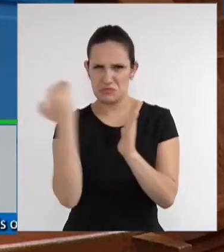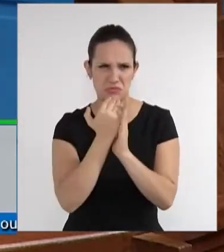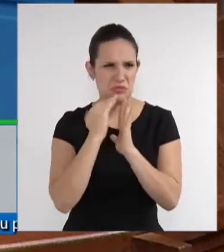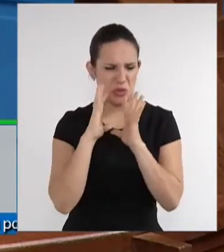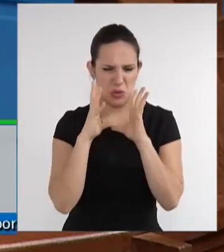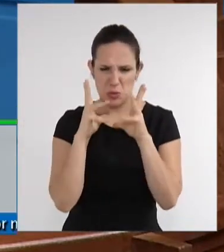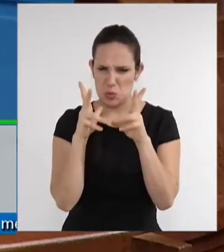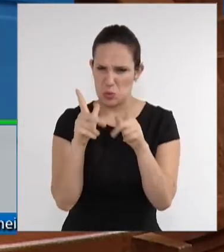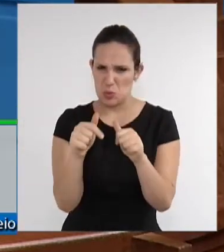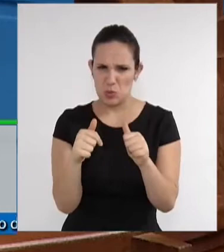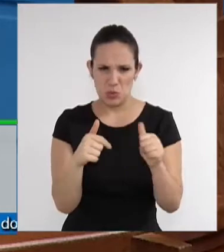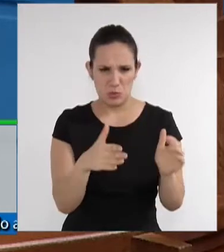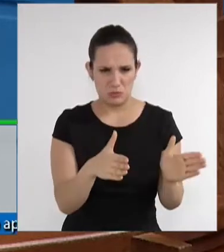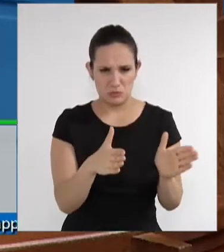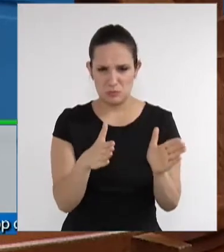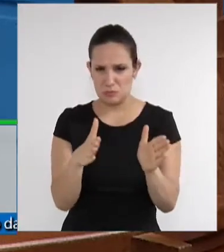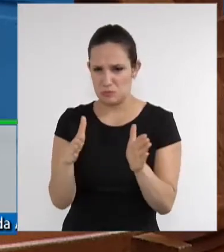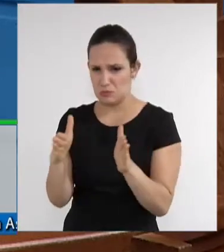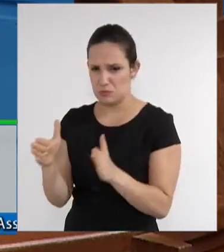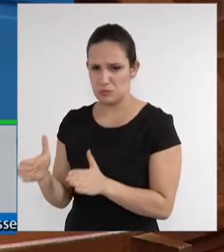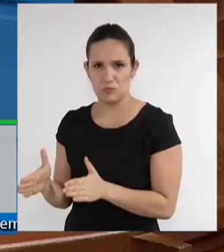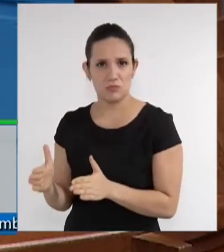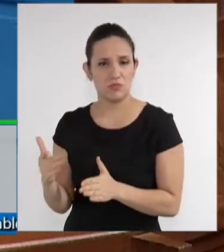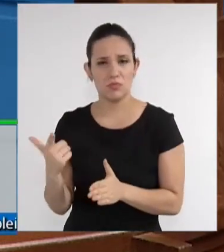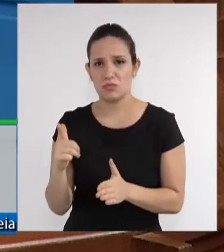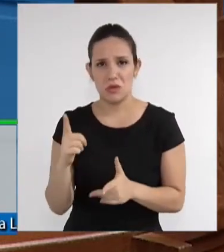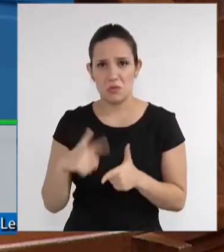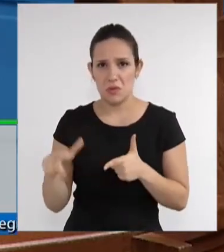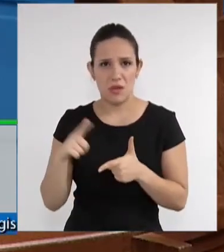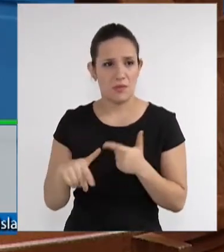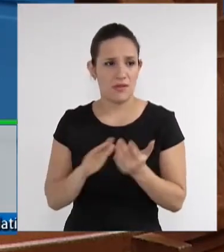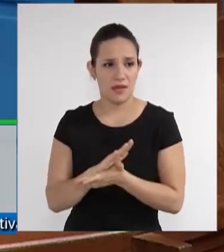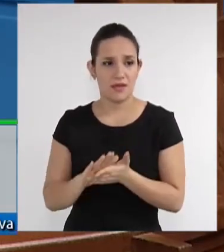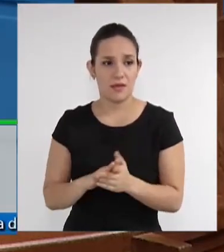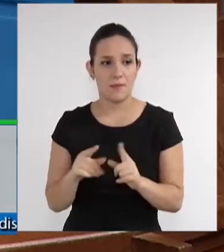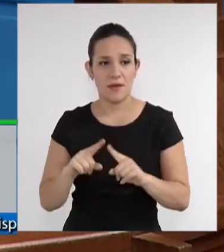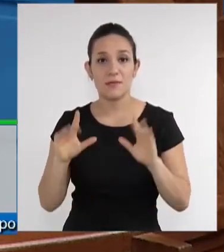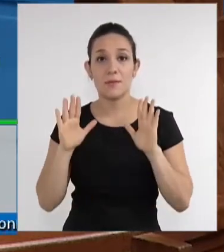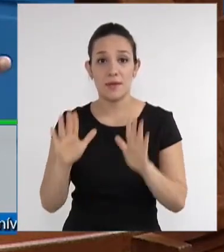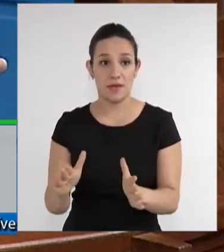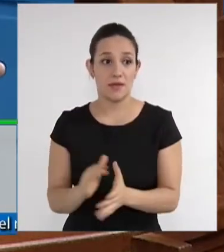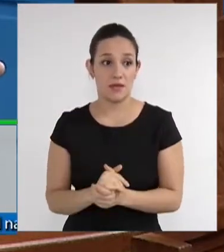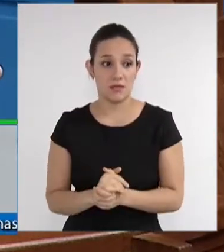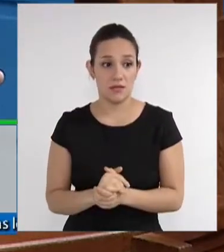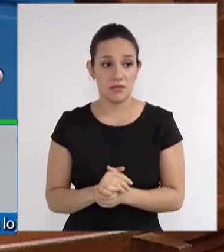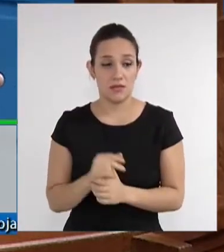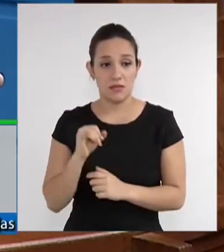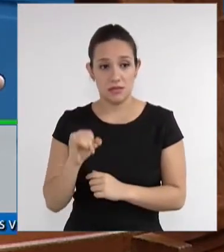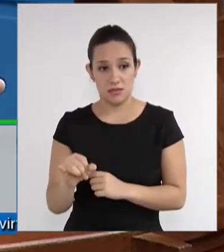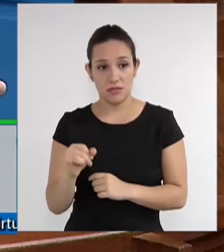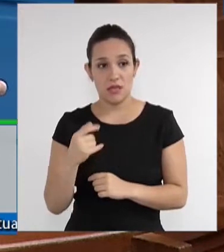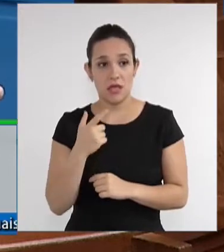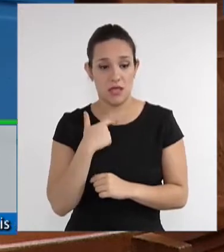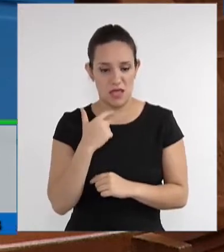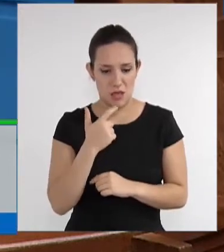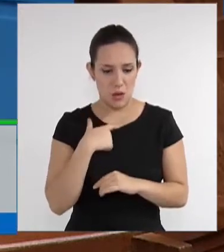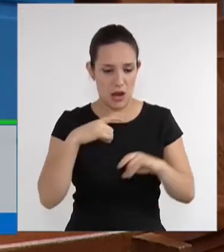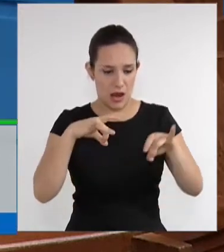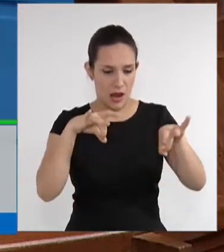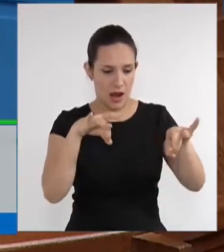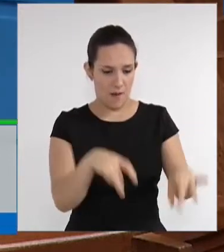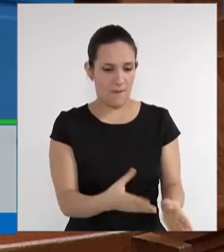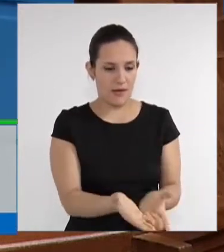pela licitação, eu não enfrentarei nenhum problema. Agora, se eu abandonar aquela licitação